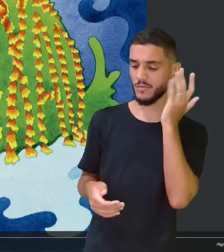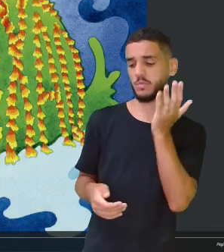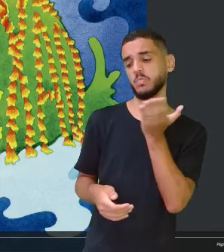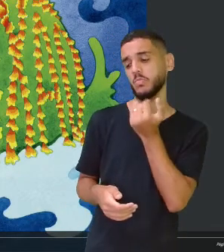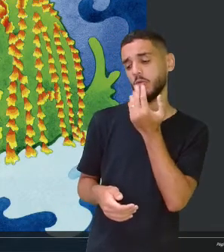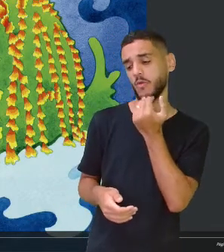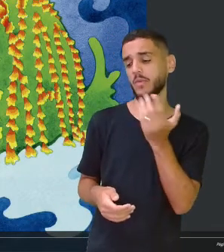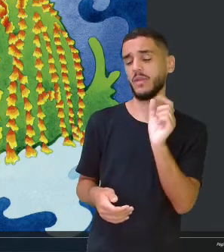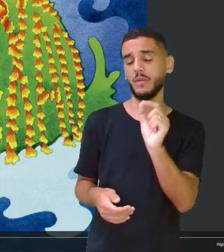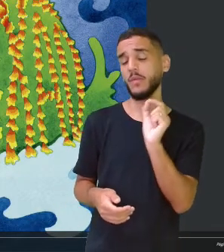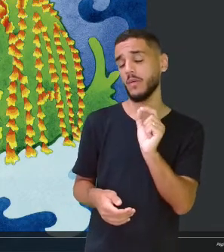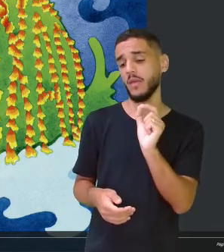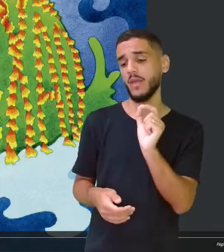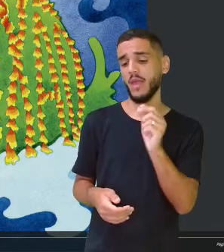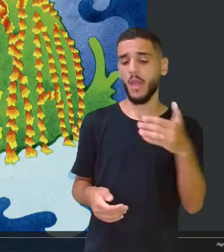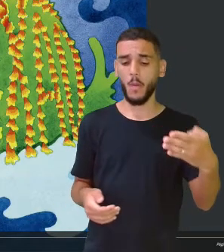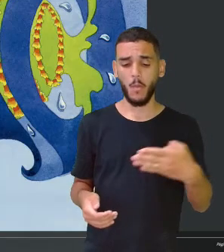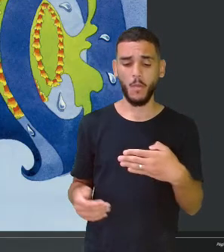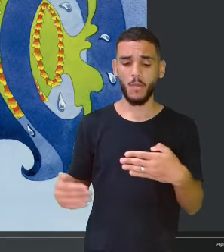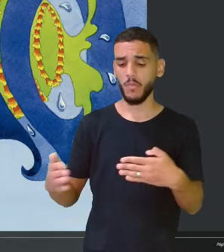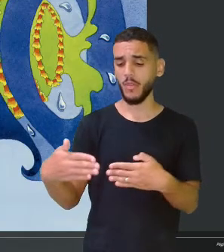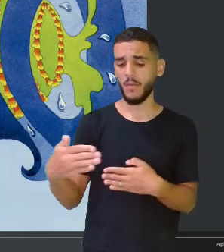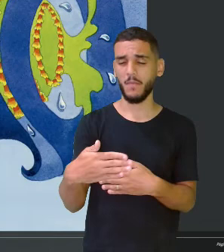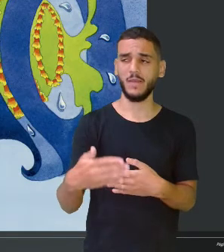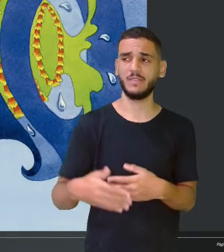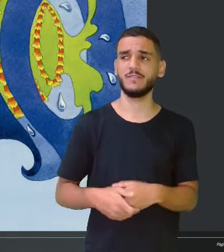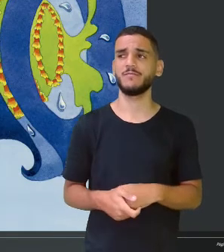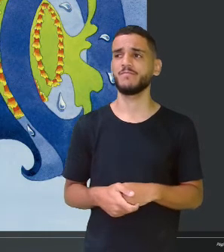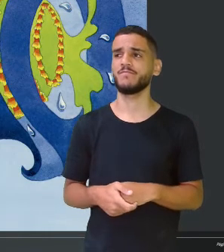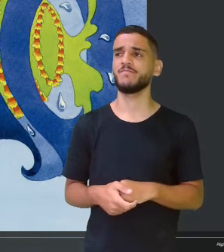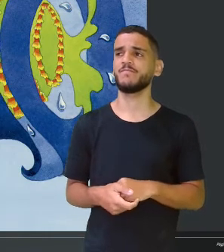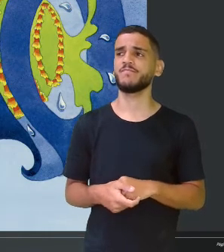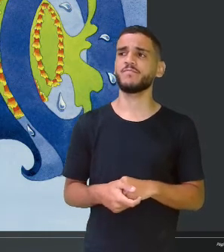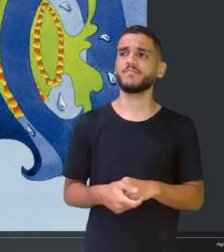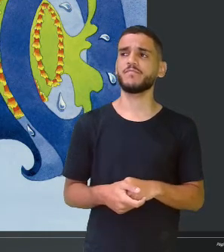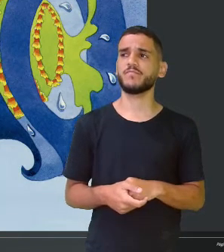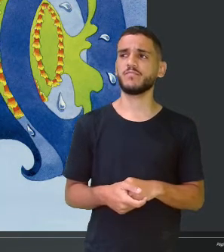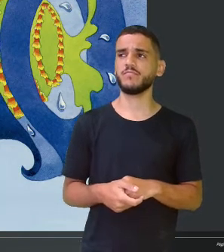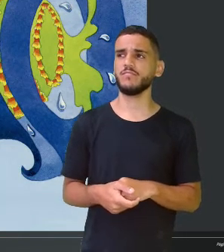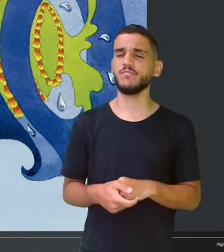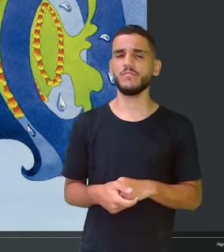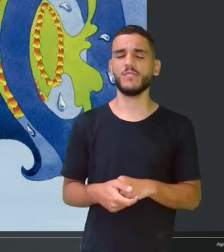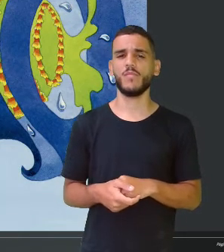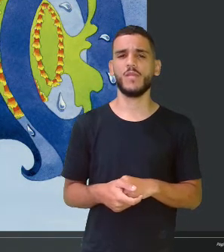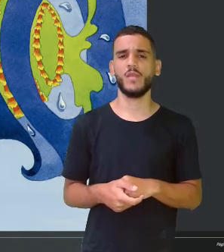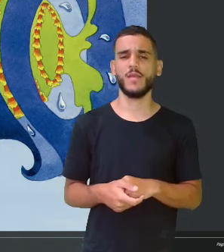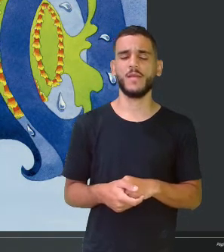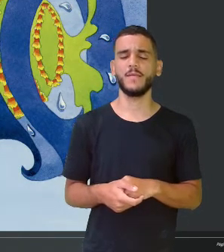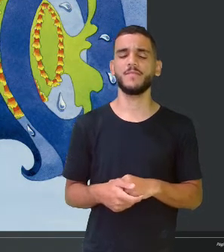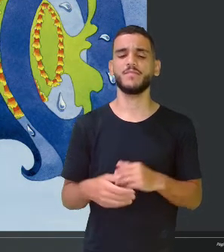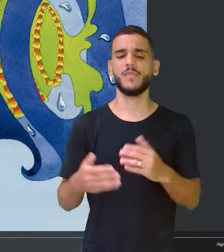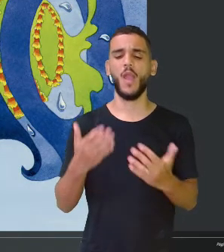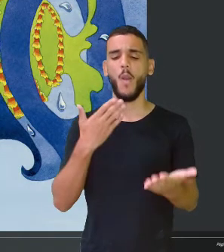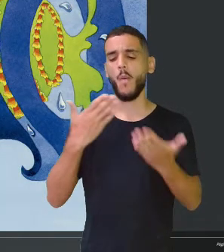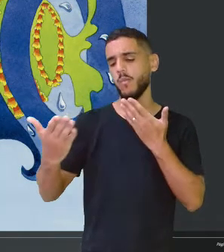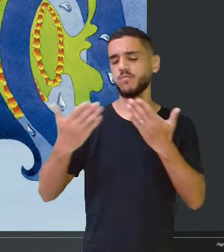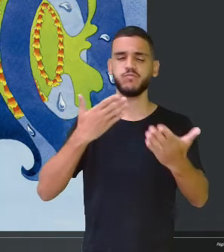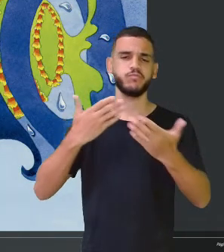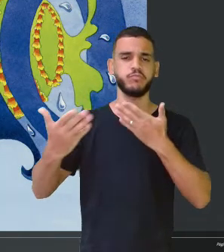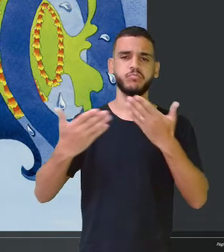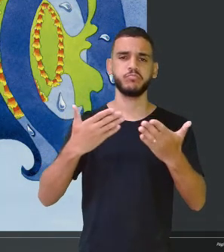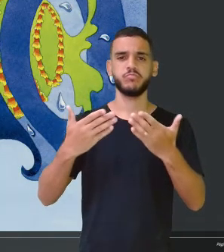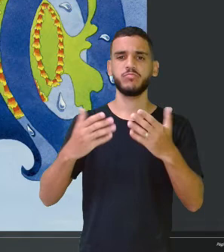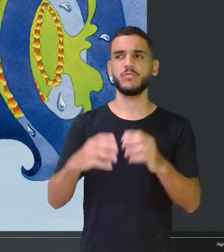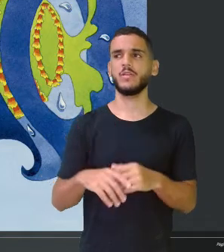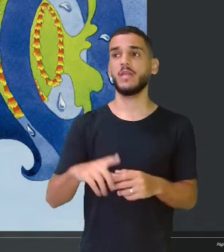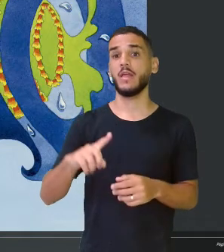acho. Será, hein, que essa botina vai virar a comida do peixe? Daí eles conversaram mais um pouco. Aí, quem veio